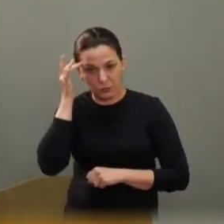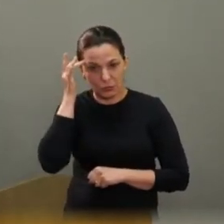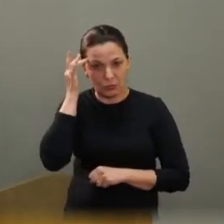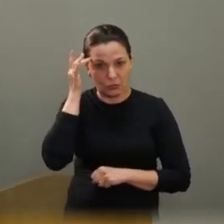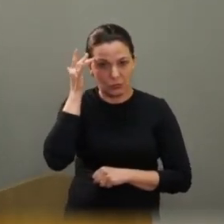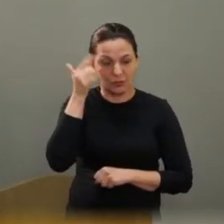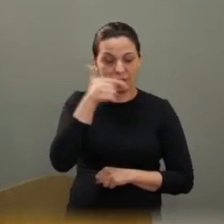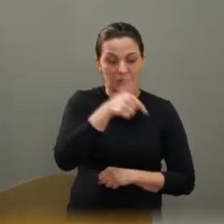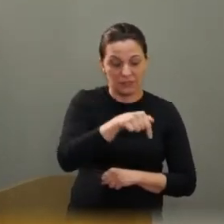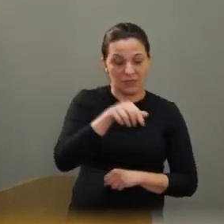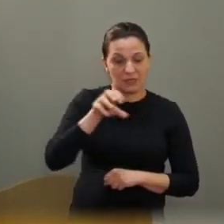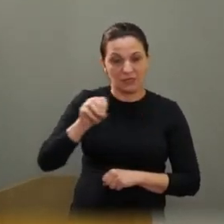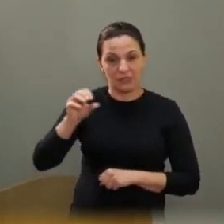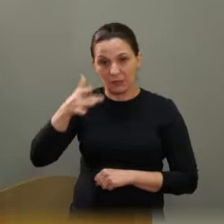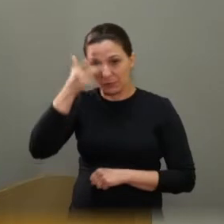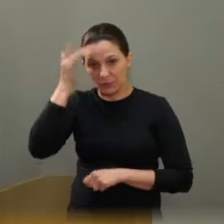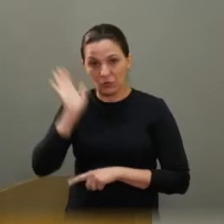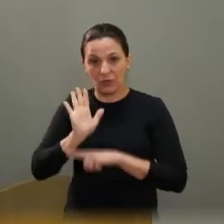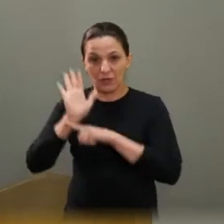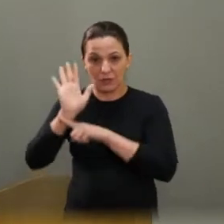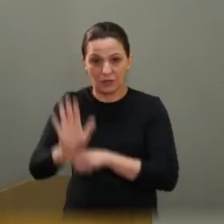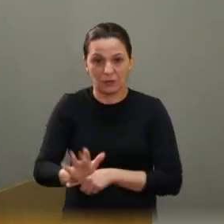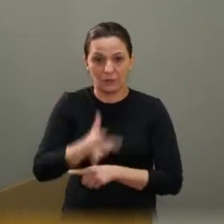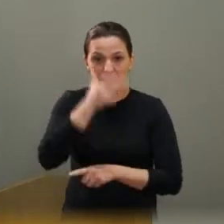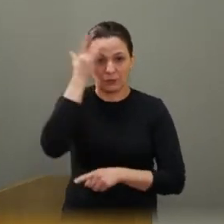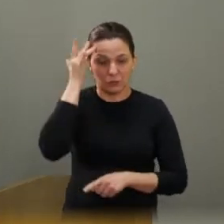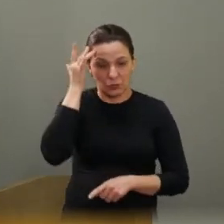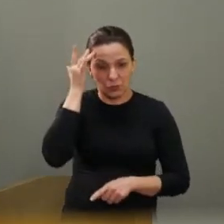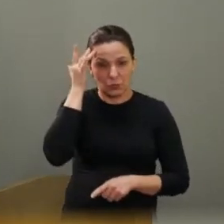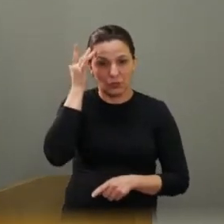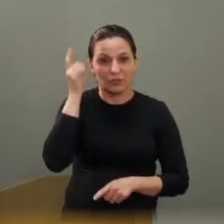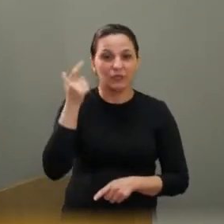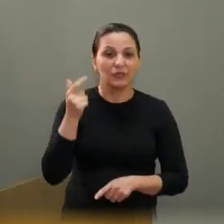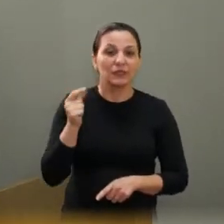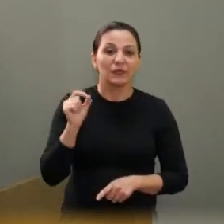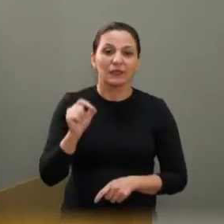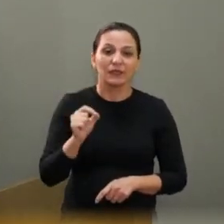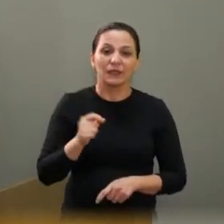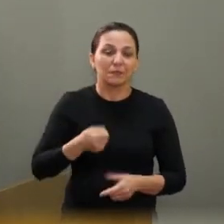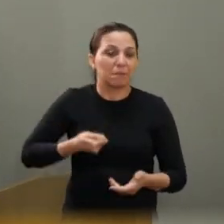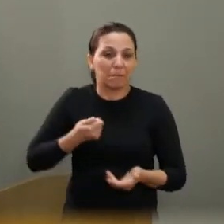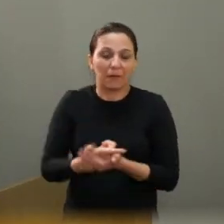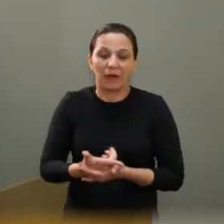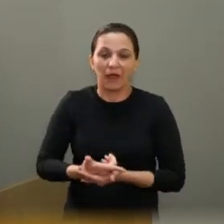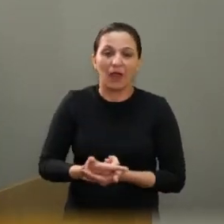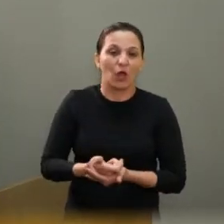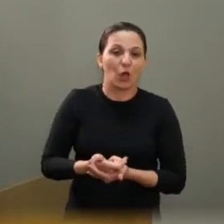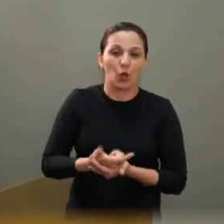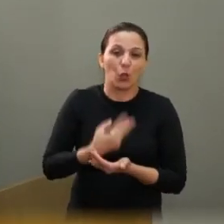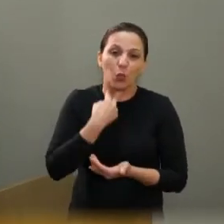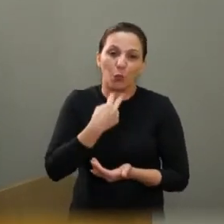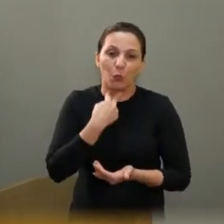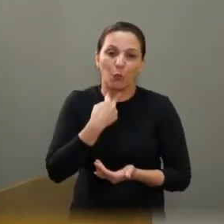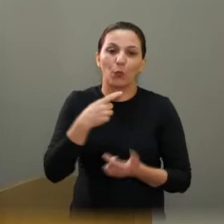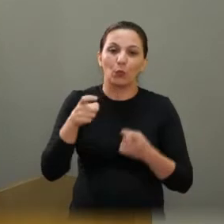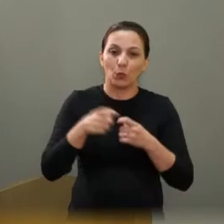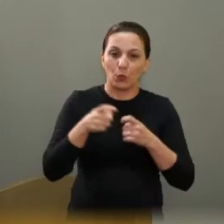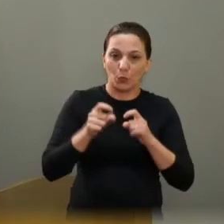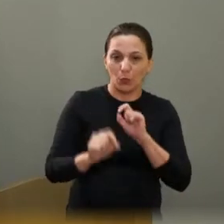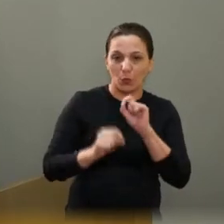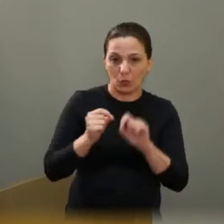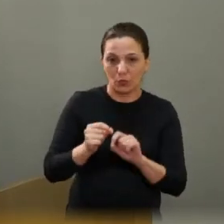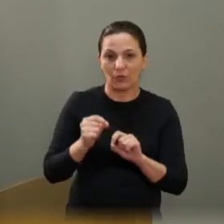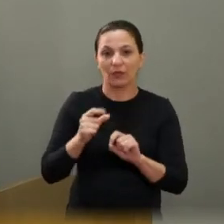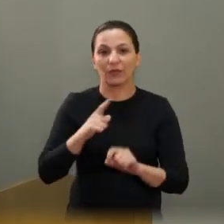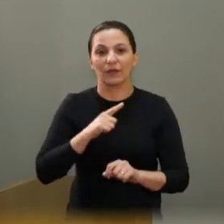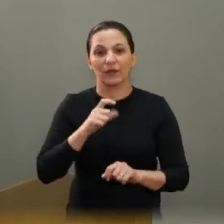município no momento de dificuldade Financeira em relação à saúde do município porque o município por lei